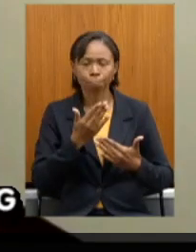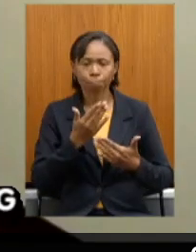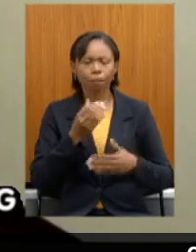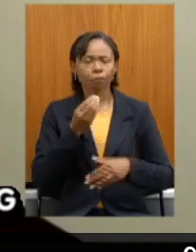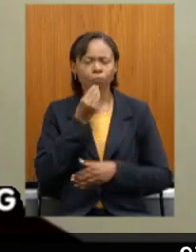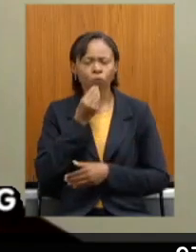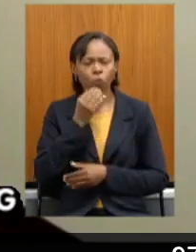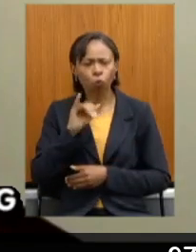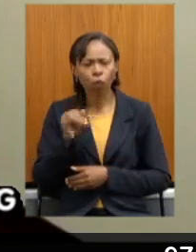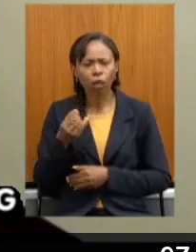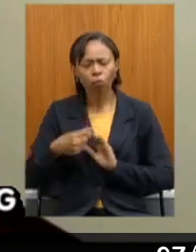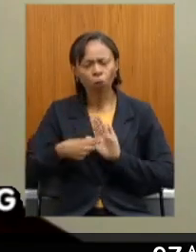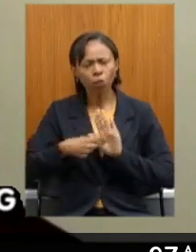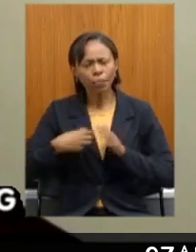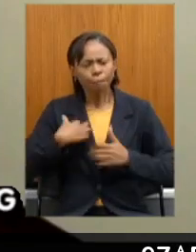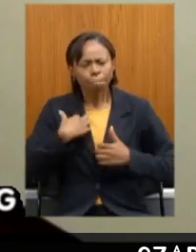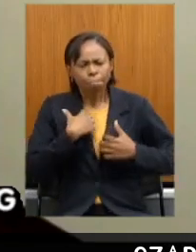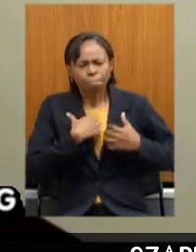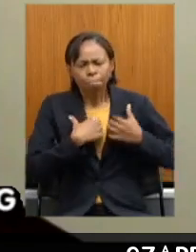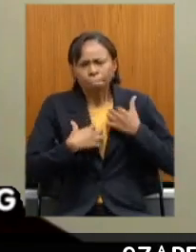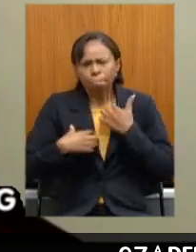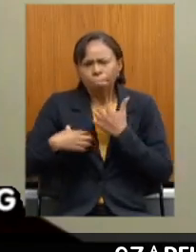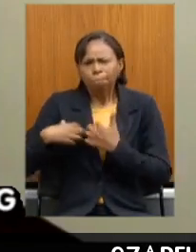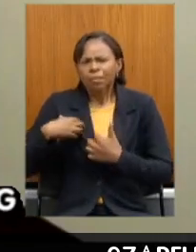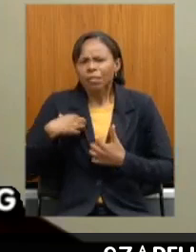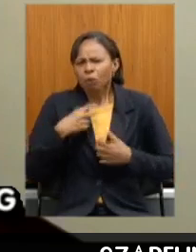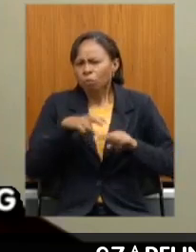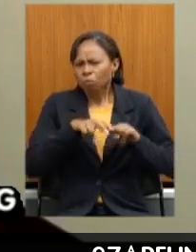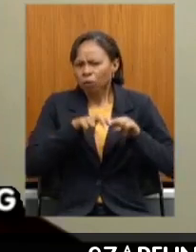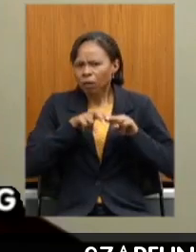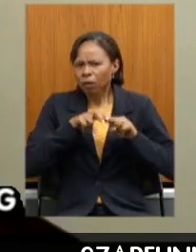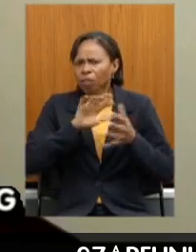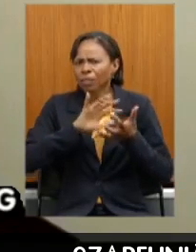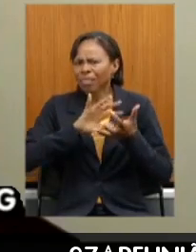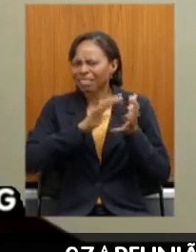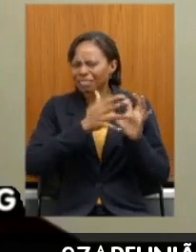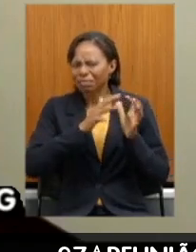nossas angústias pelas reformas propostas.